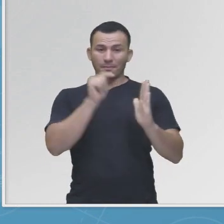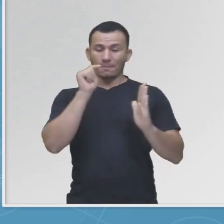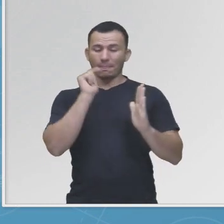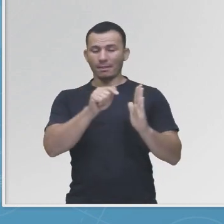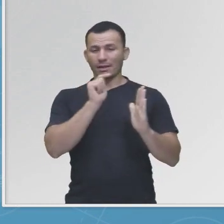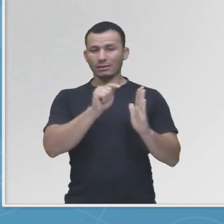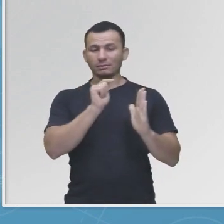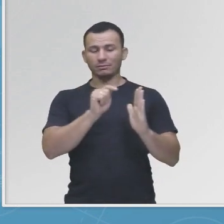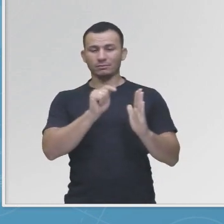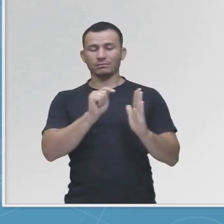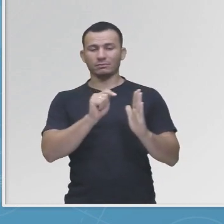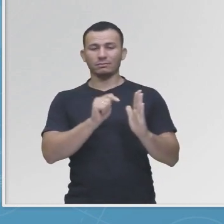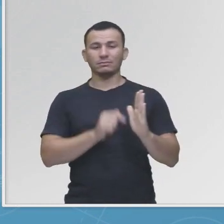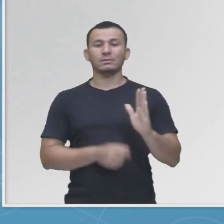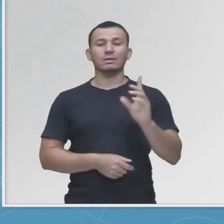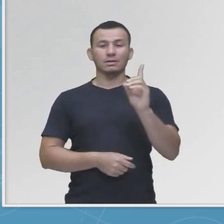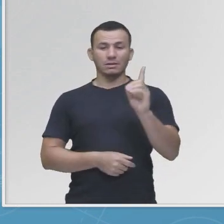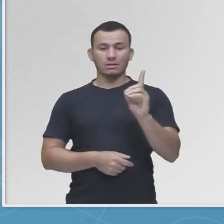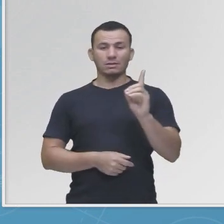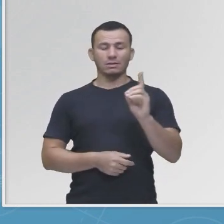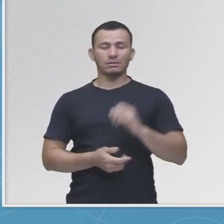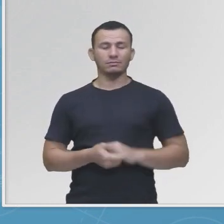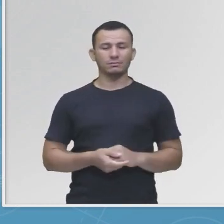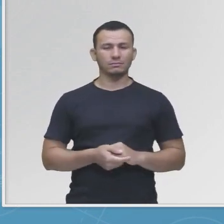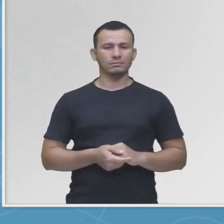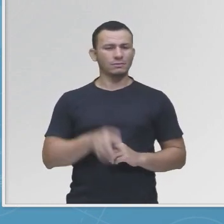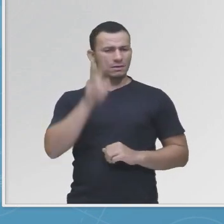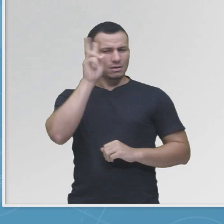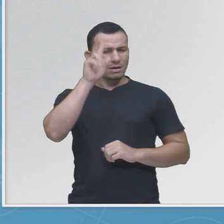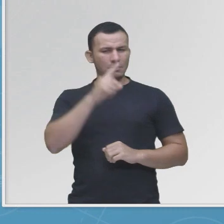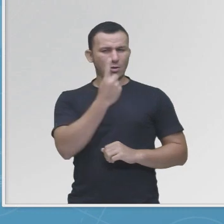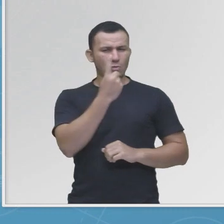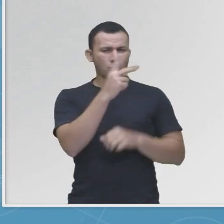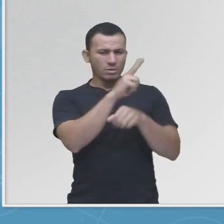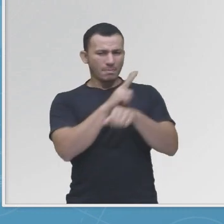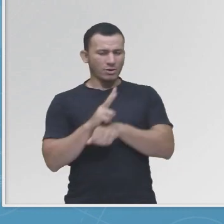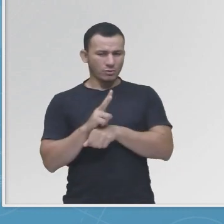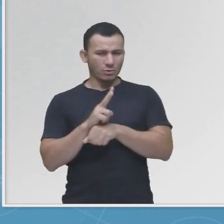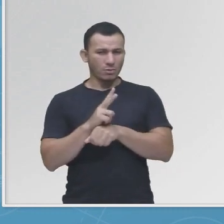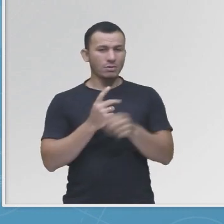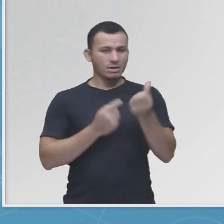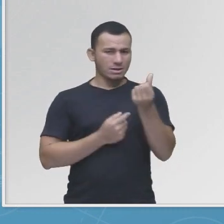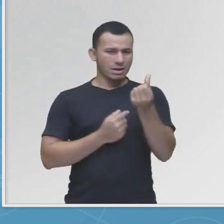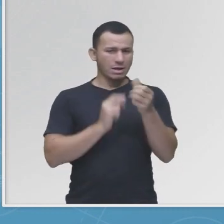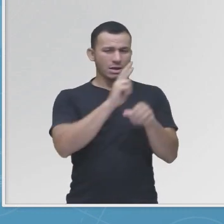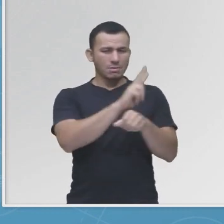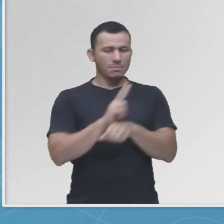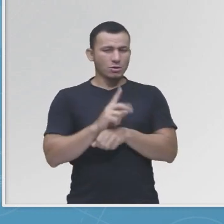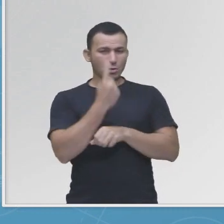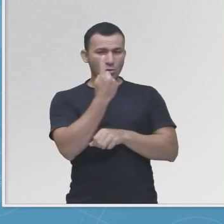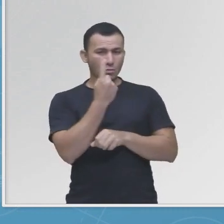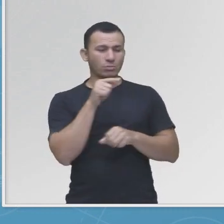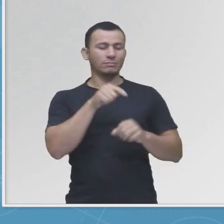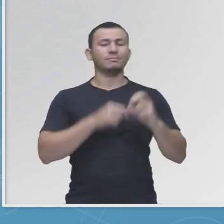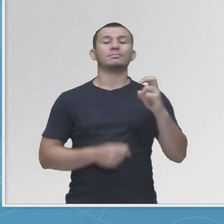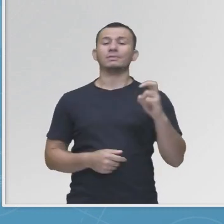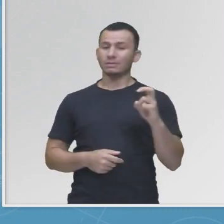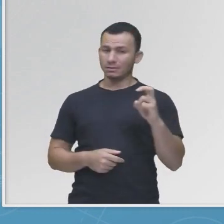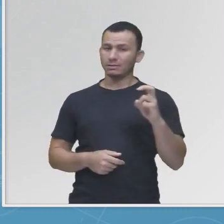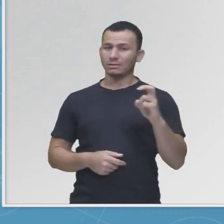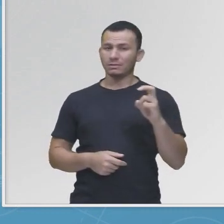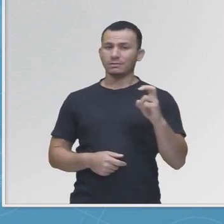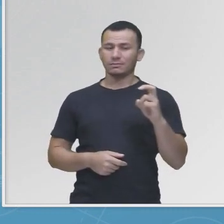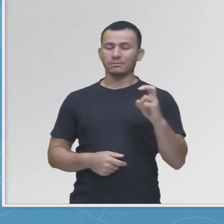a dezena. Como eu emprestei uma unidade